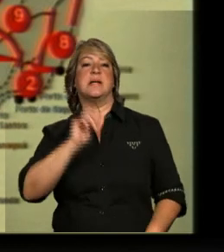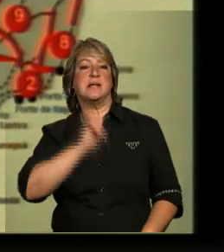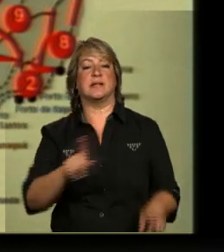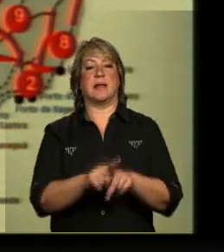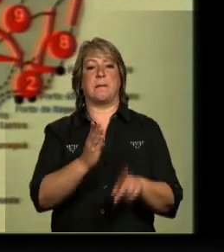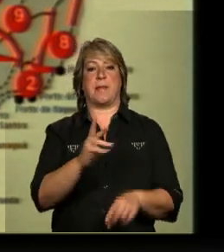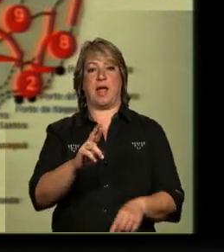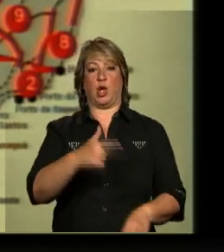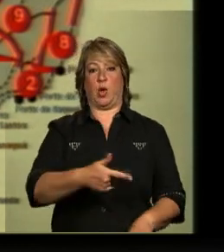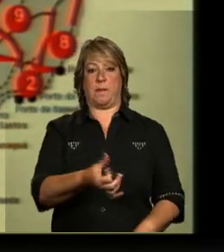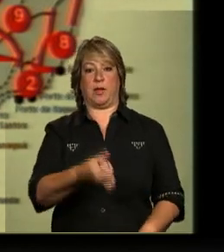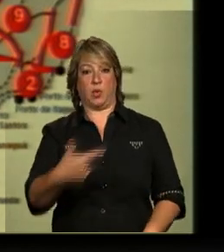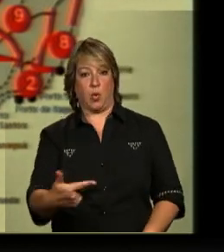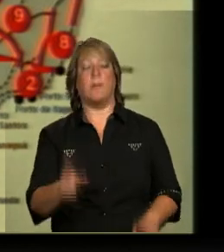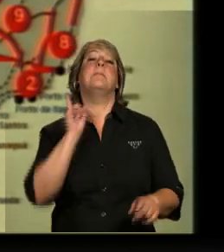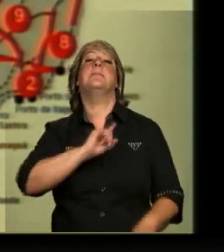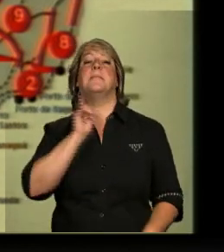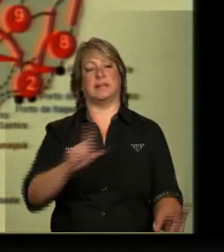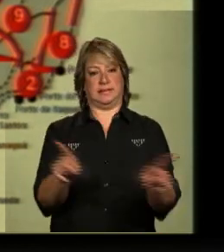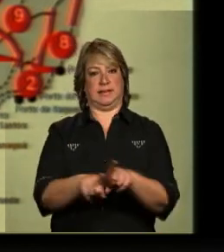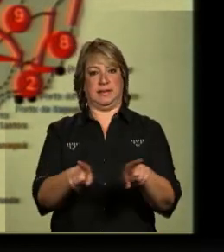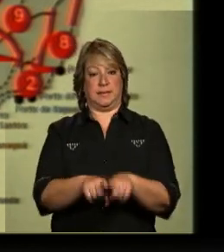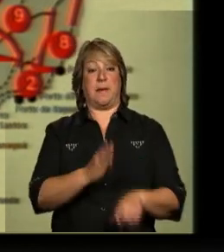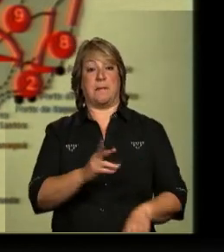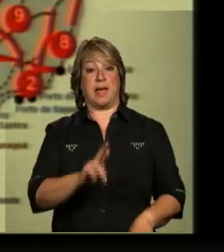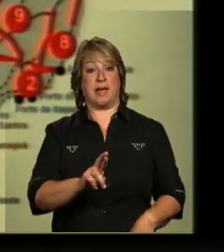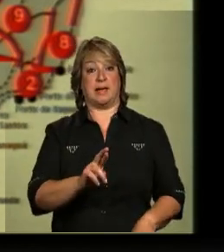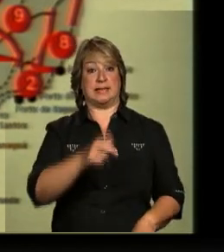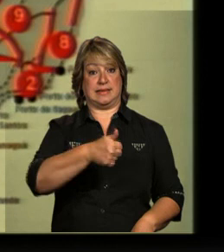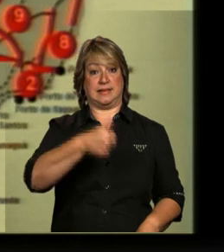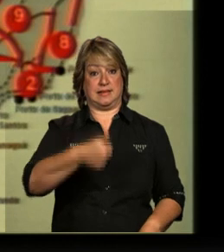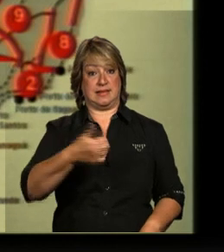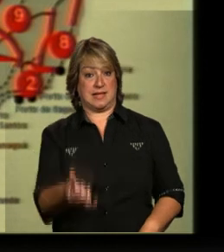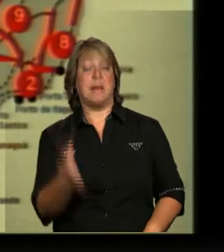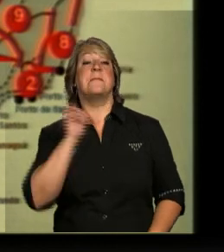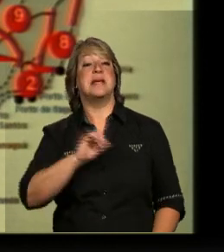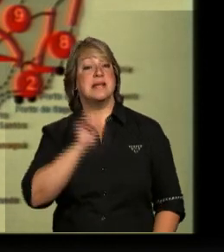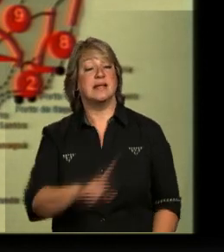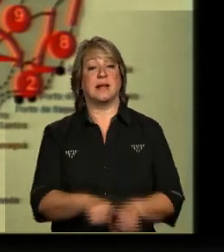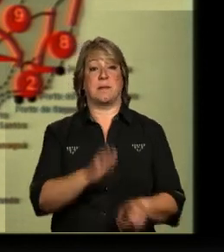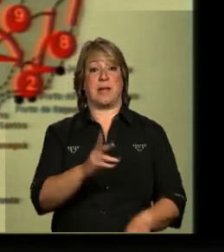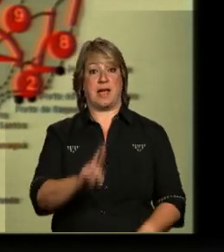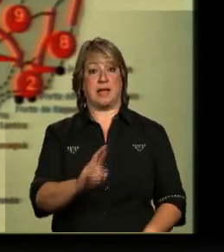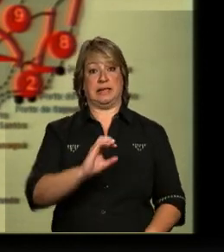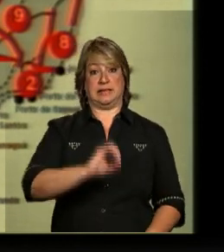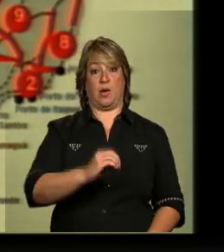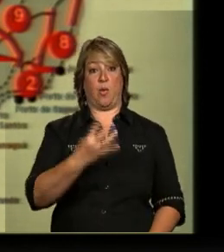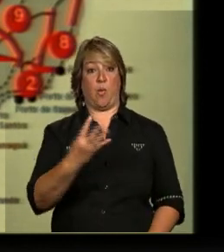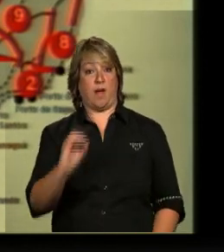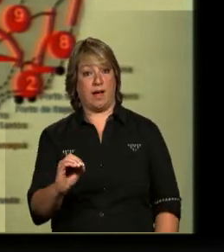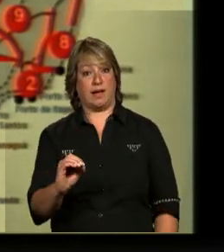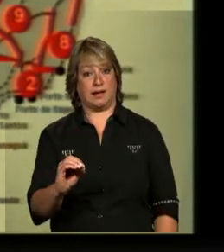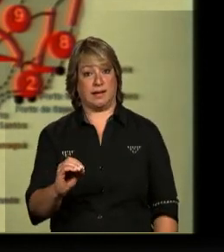EA br-262 em Minas Gerais a br-116 em Minas a br-040